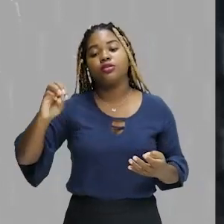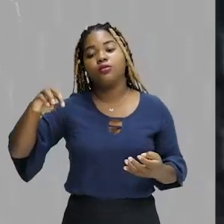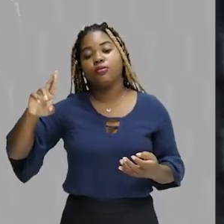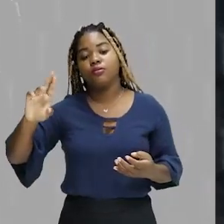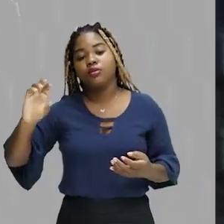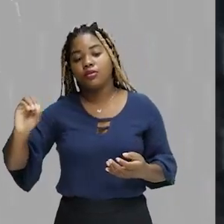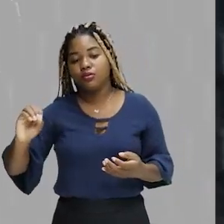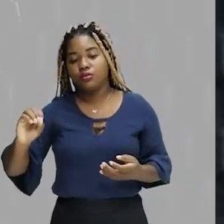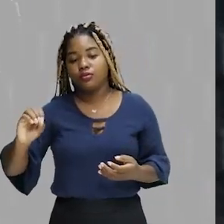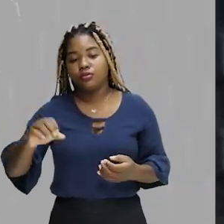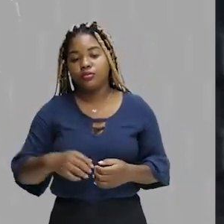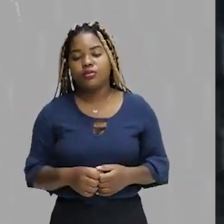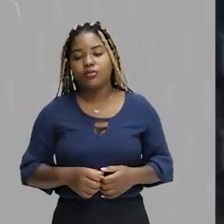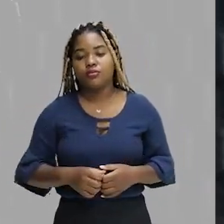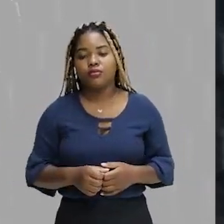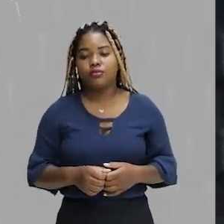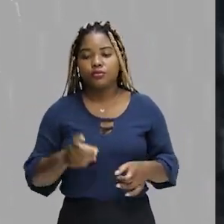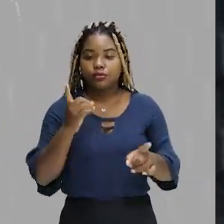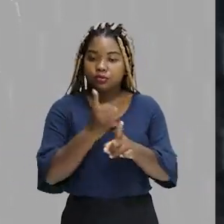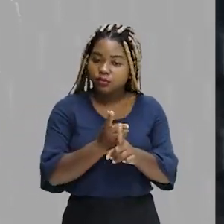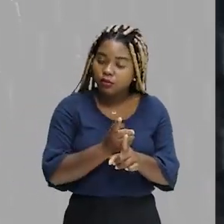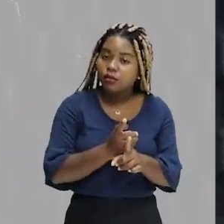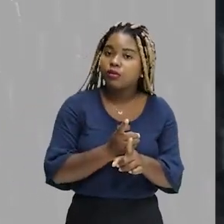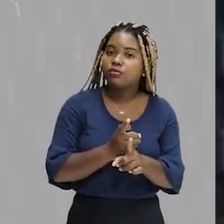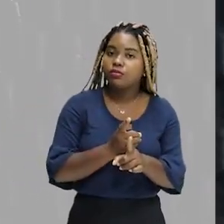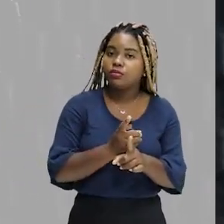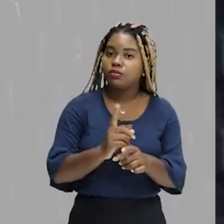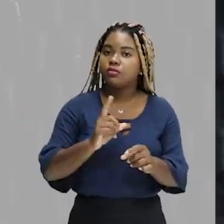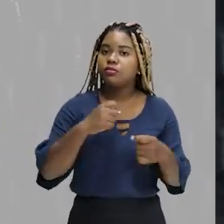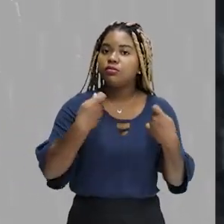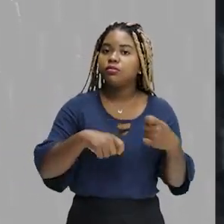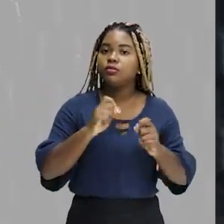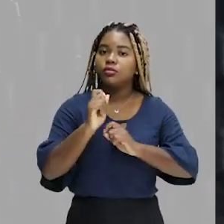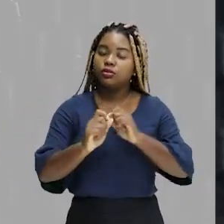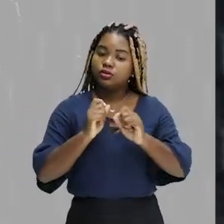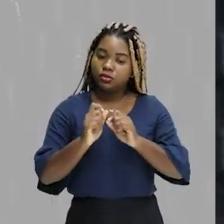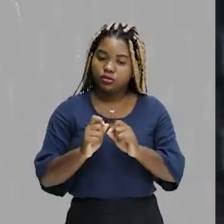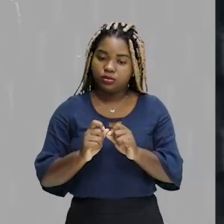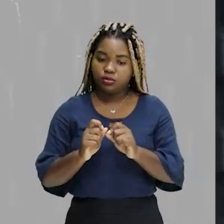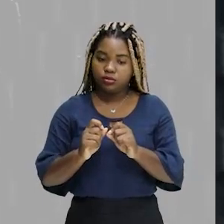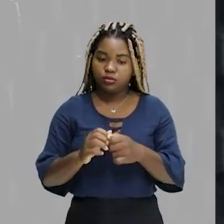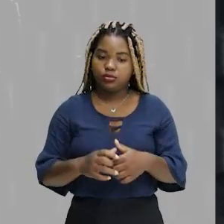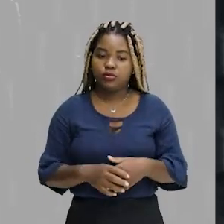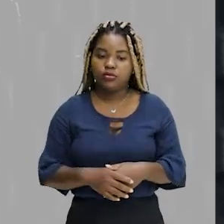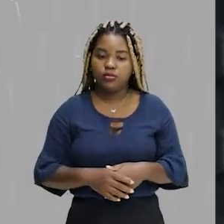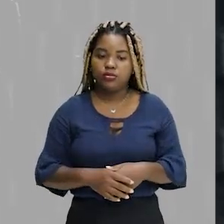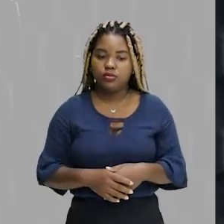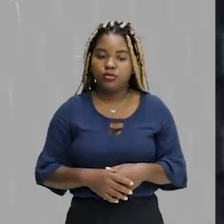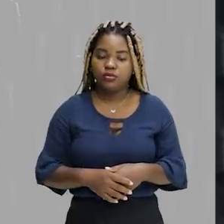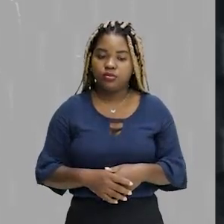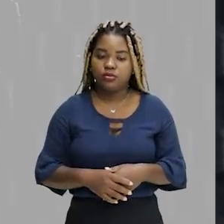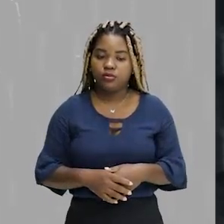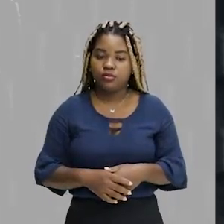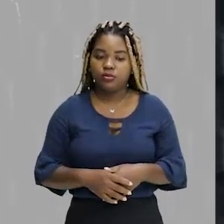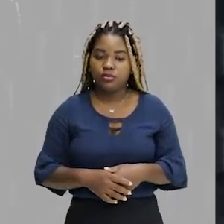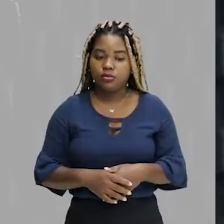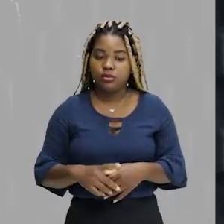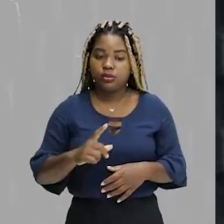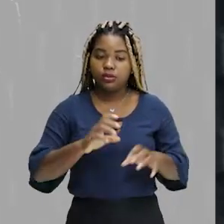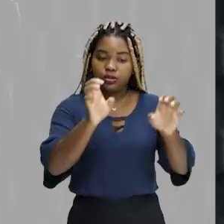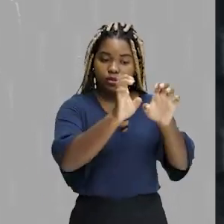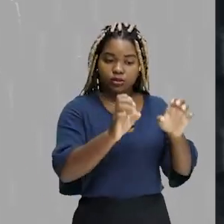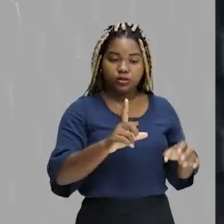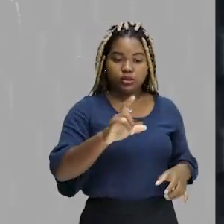só. Para descobrir os isômeros, o que a gente precisa fazer, turma? Eu vou, por exemplo, pegar a estrutura